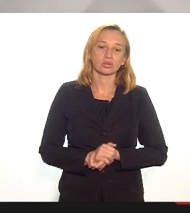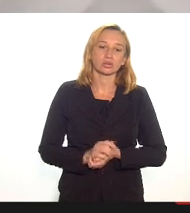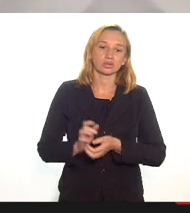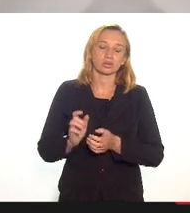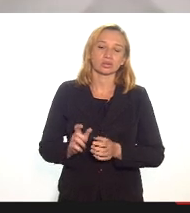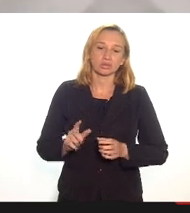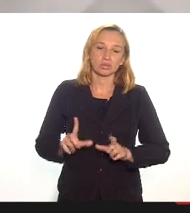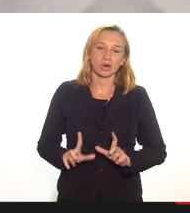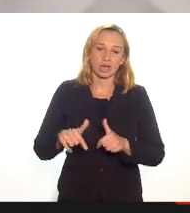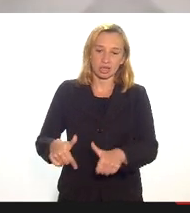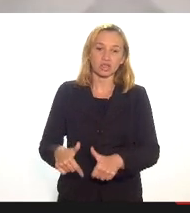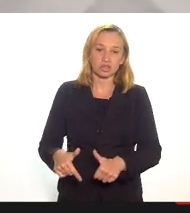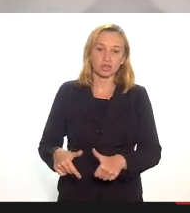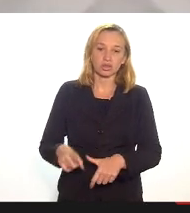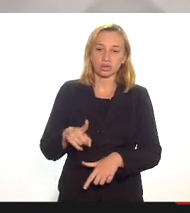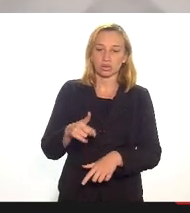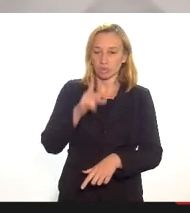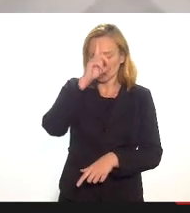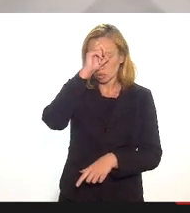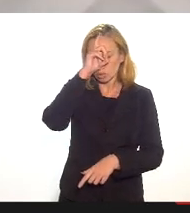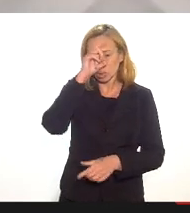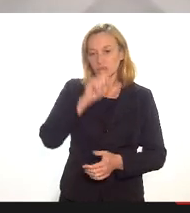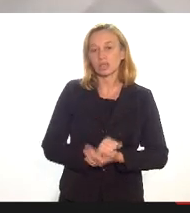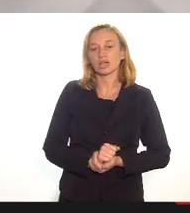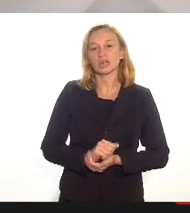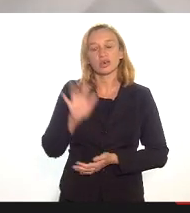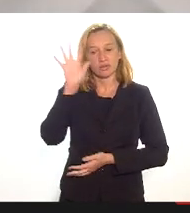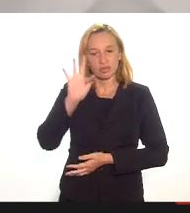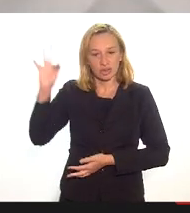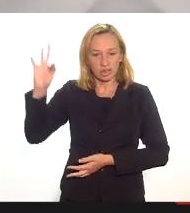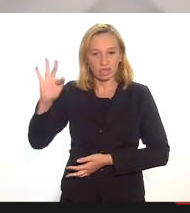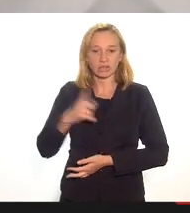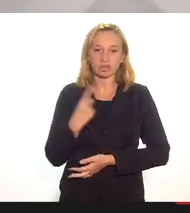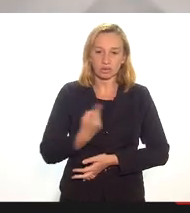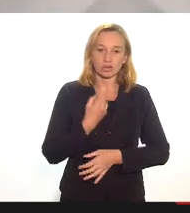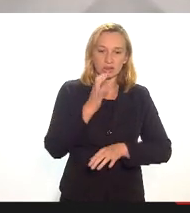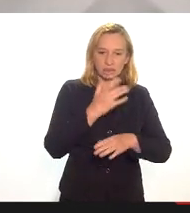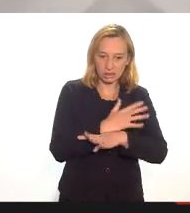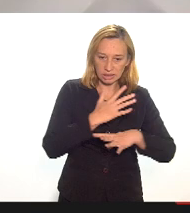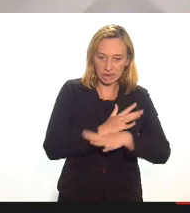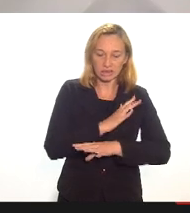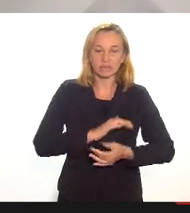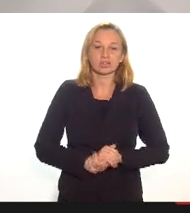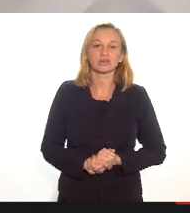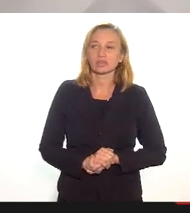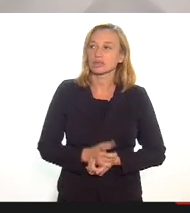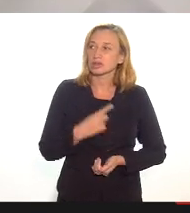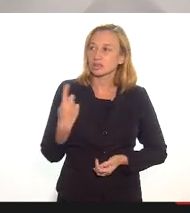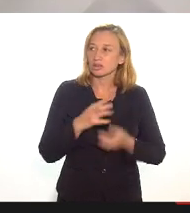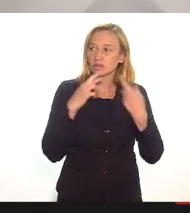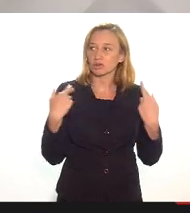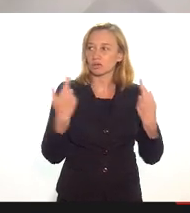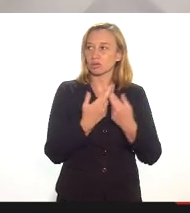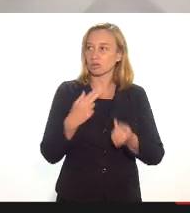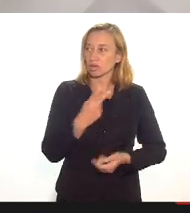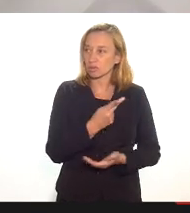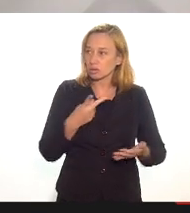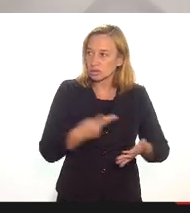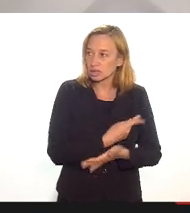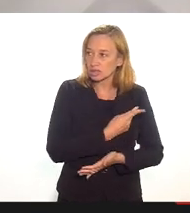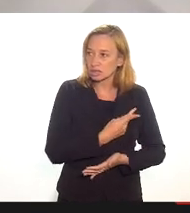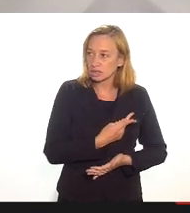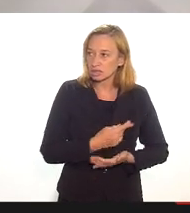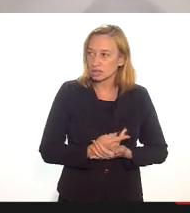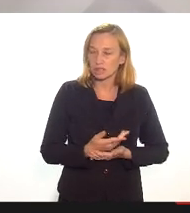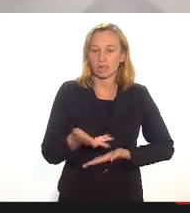em funcionamento os hospitais federais da nossa cidade. Na nossa audiência, que aconteceu aqui, uma audiência